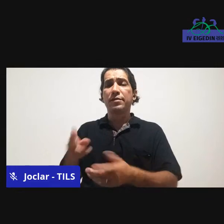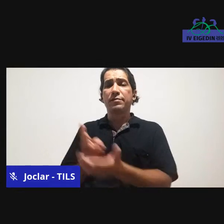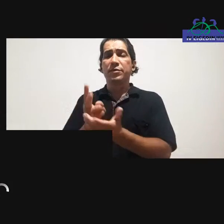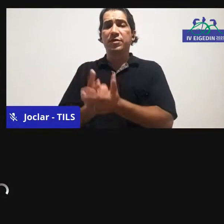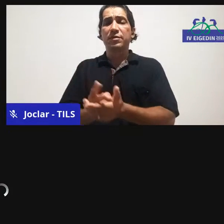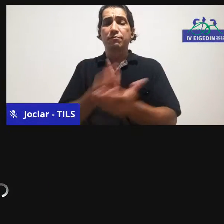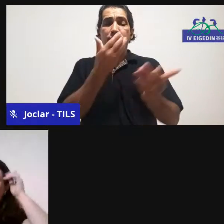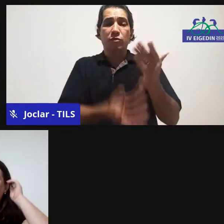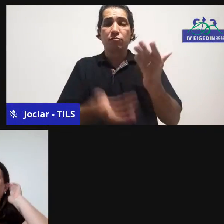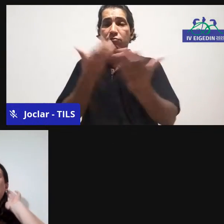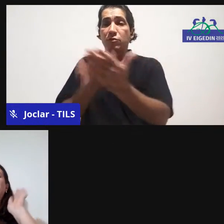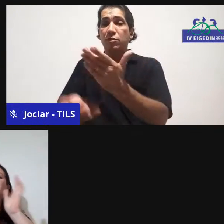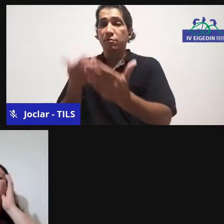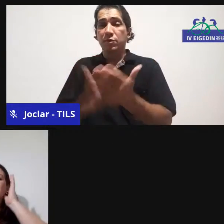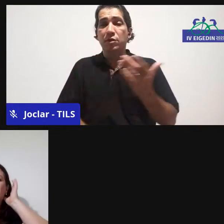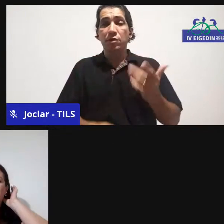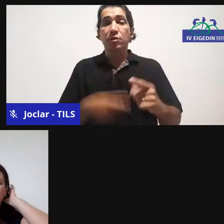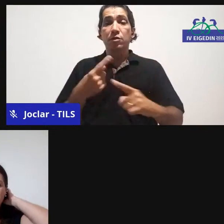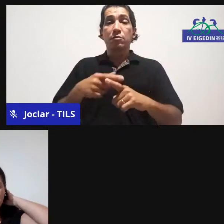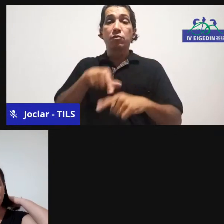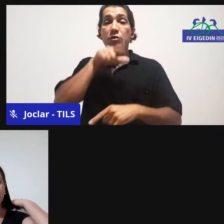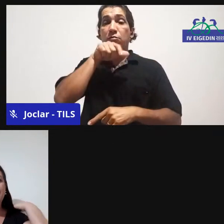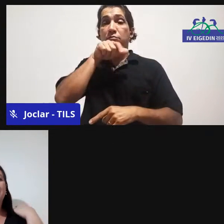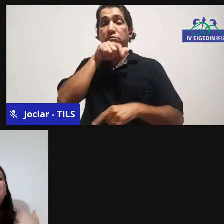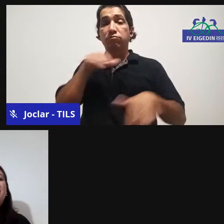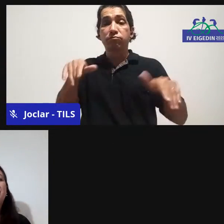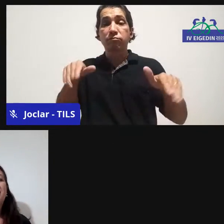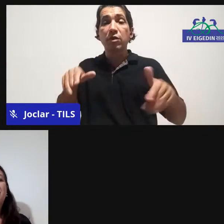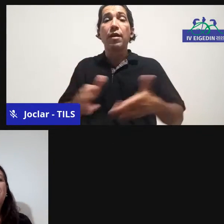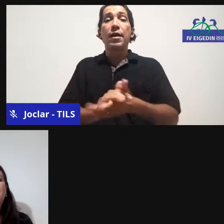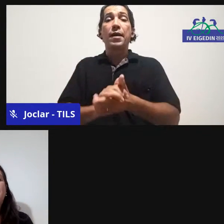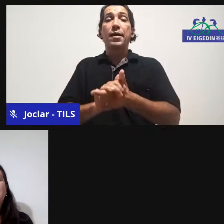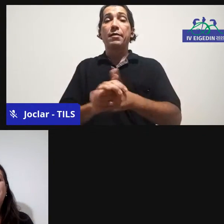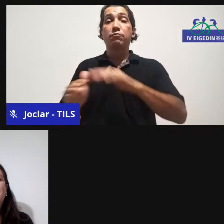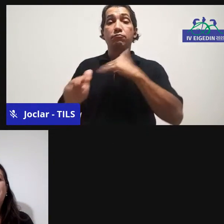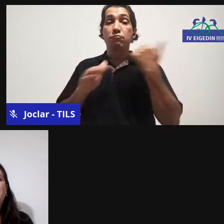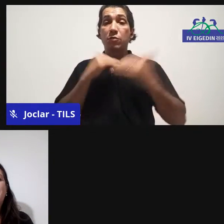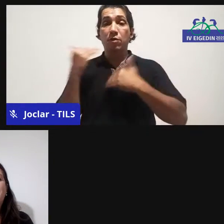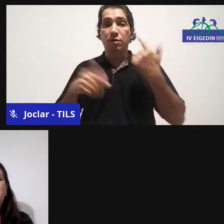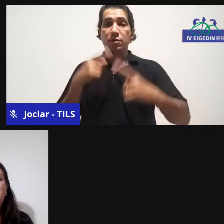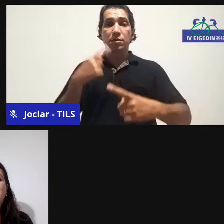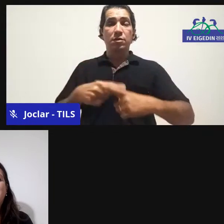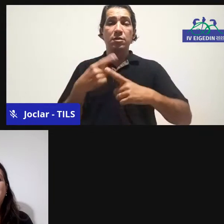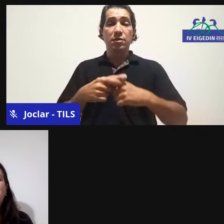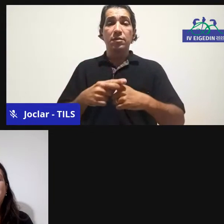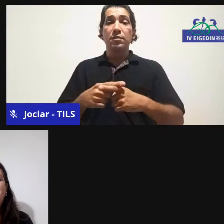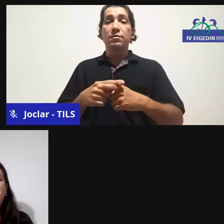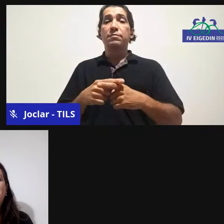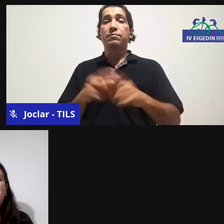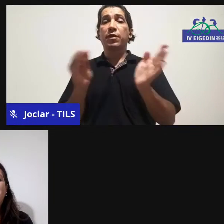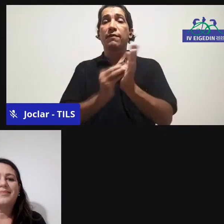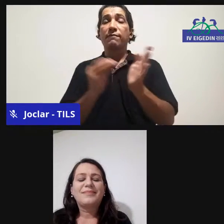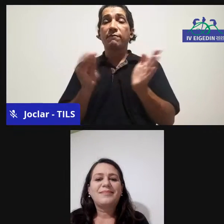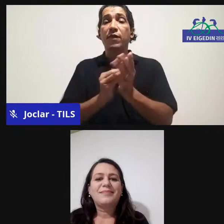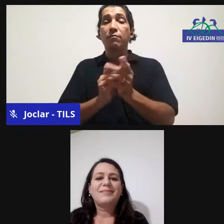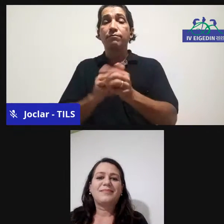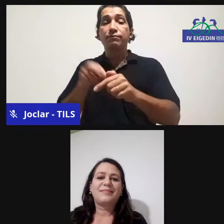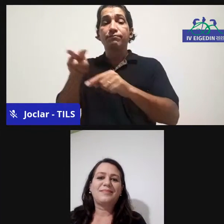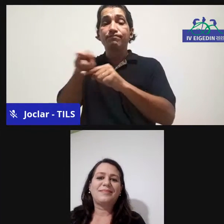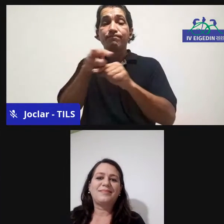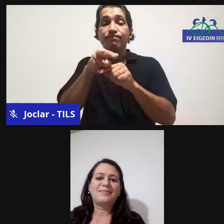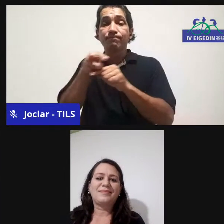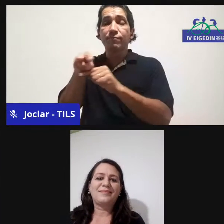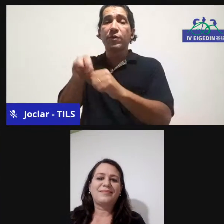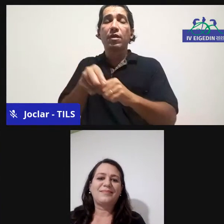por falta, por exemplo, de monitoramento, né? E ele tinha várias informações disponíveis,